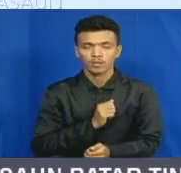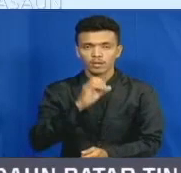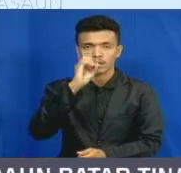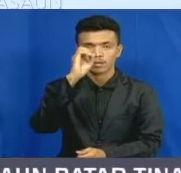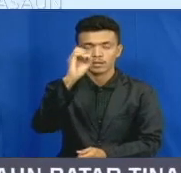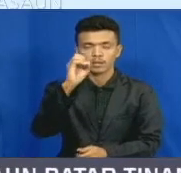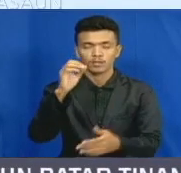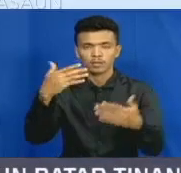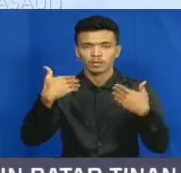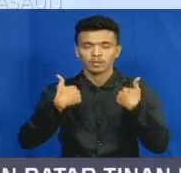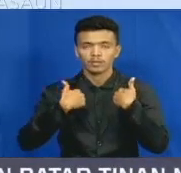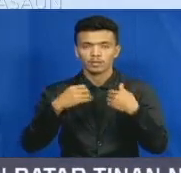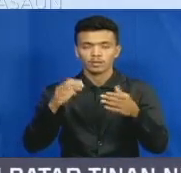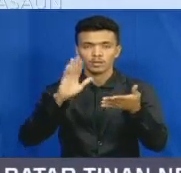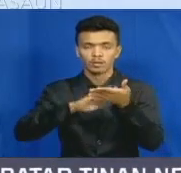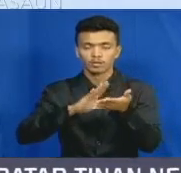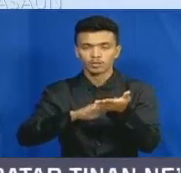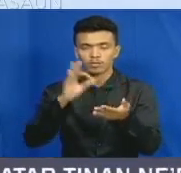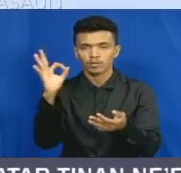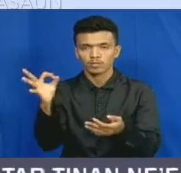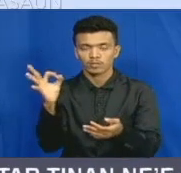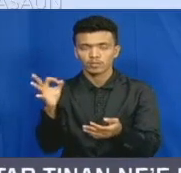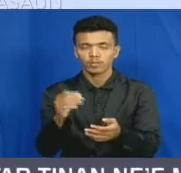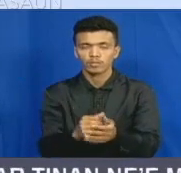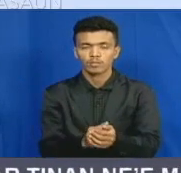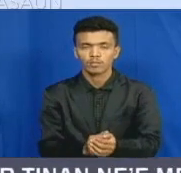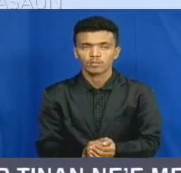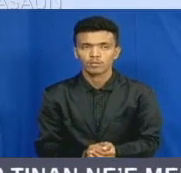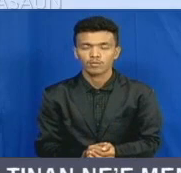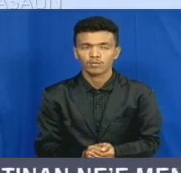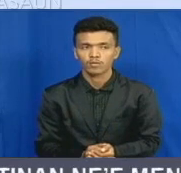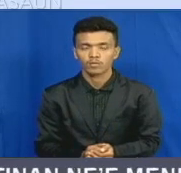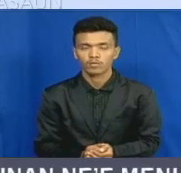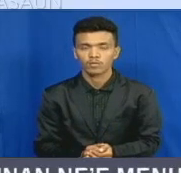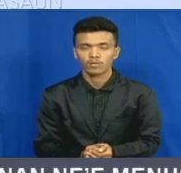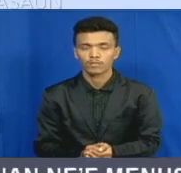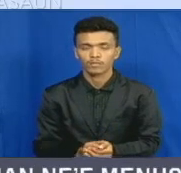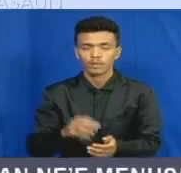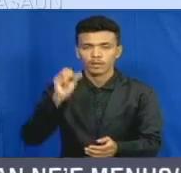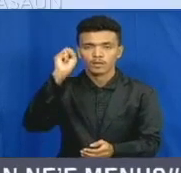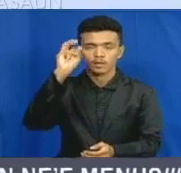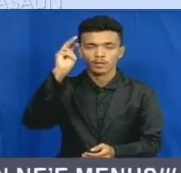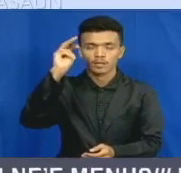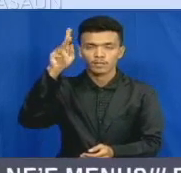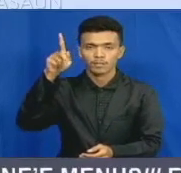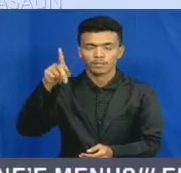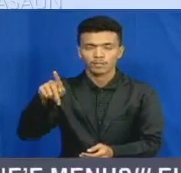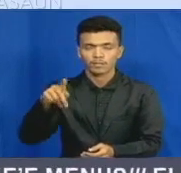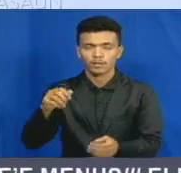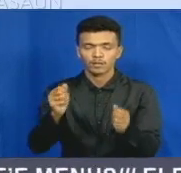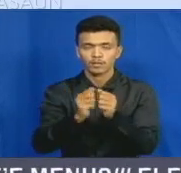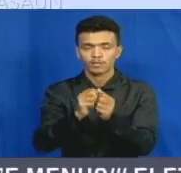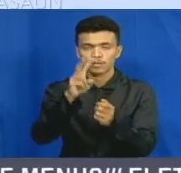nomeadamente, dita aí 90 escolas, conta com o católico, tu. Em Chino Vale Central, né, Público de